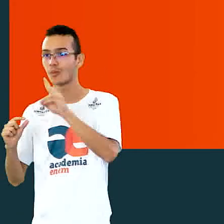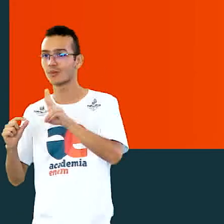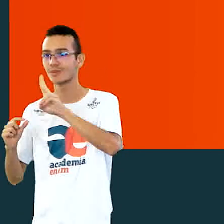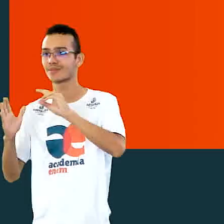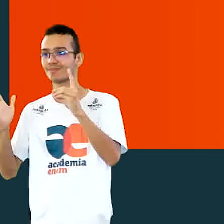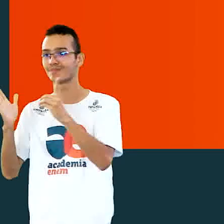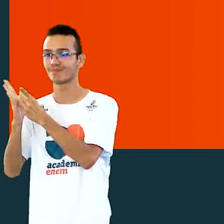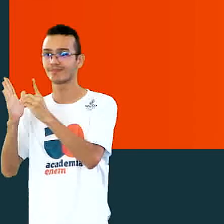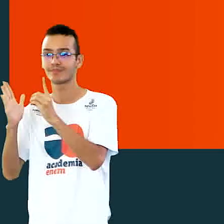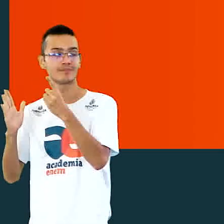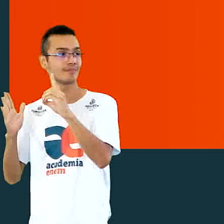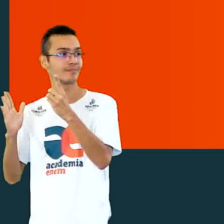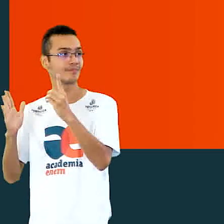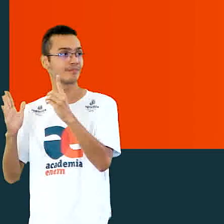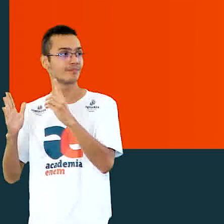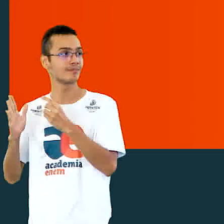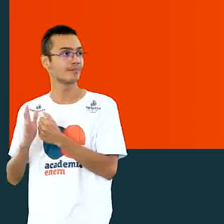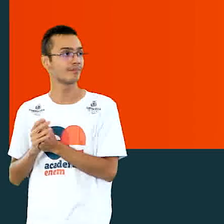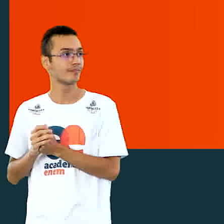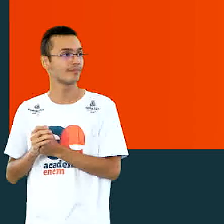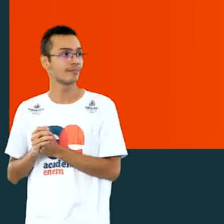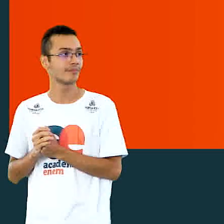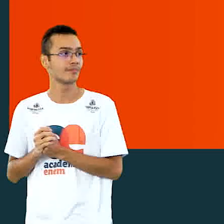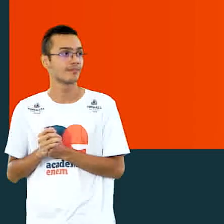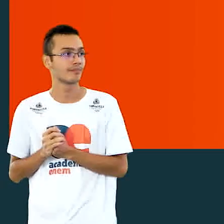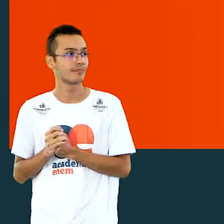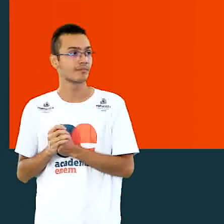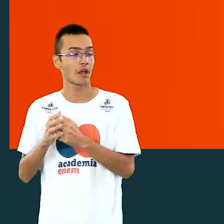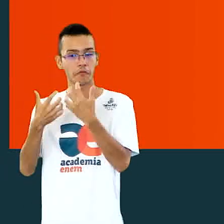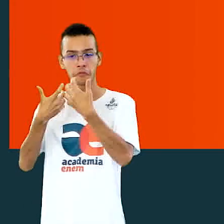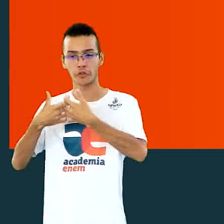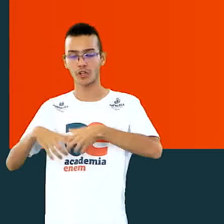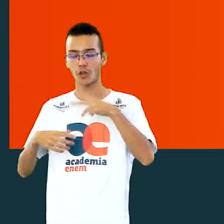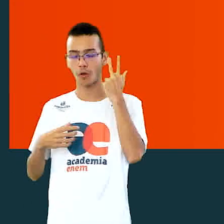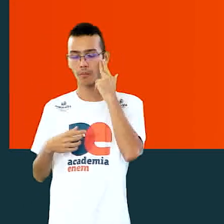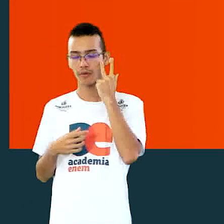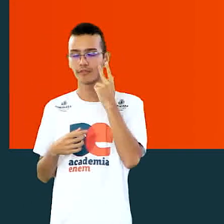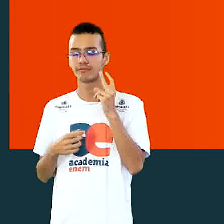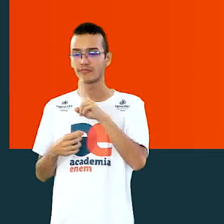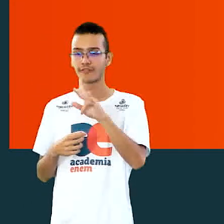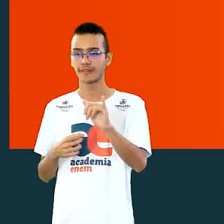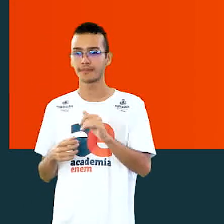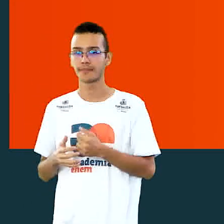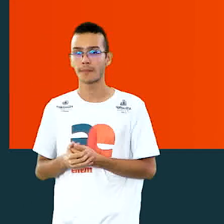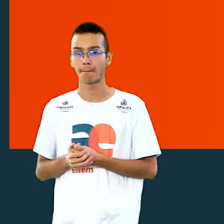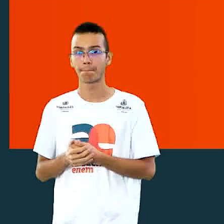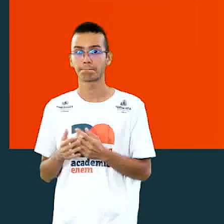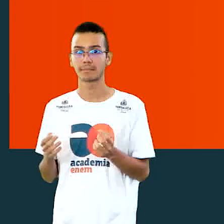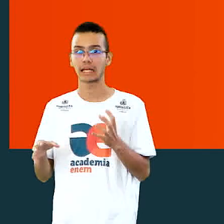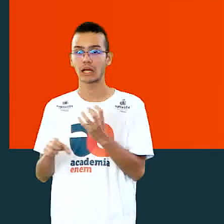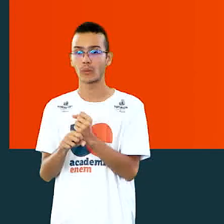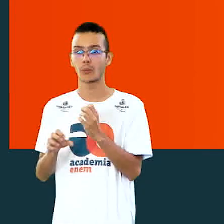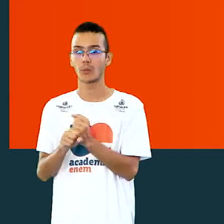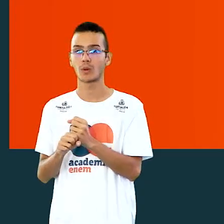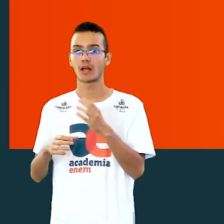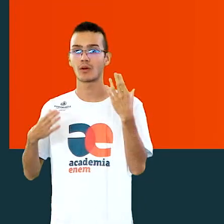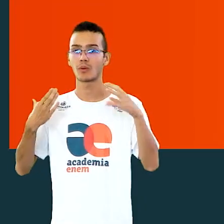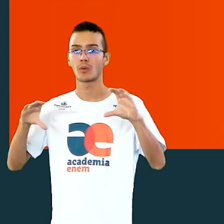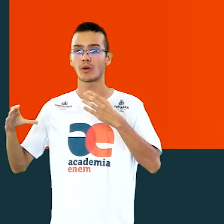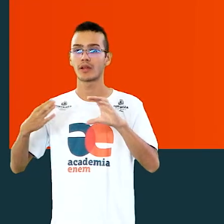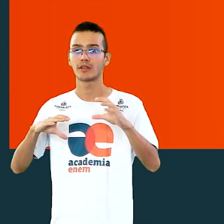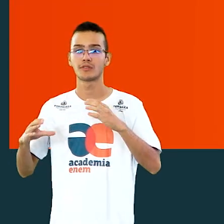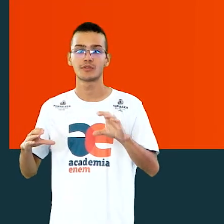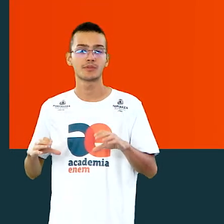à situação de maior potência, vai funcionar tranquilamente ou não vai? Vai. Então vamos calcular essa corrente, rapidão.